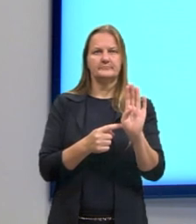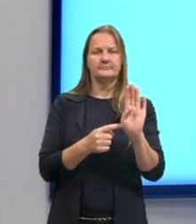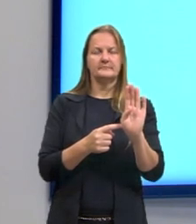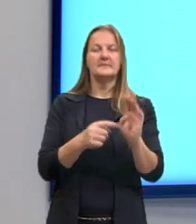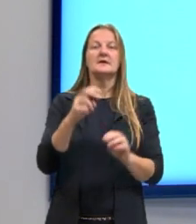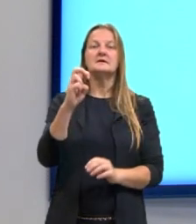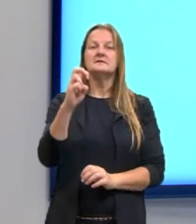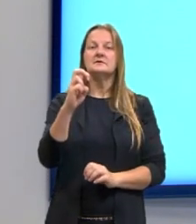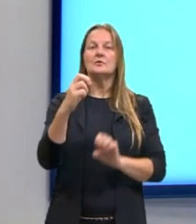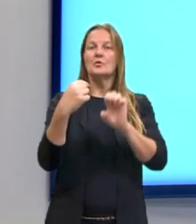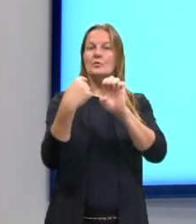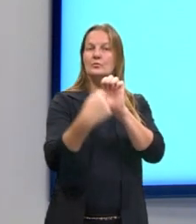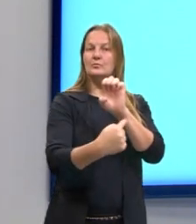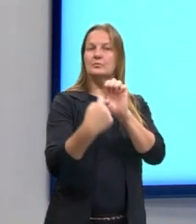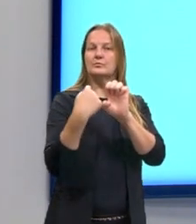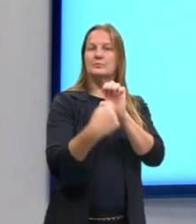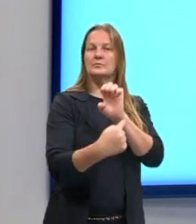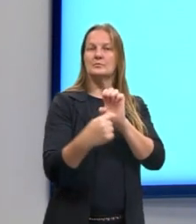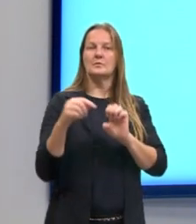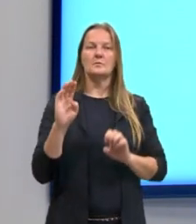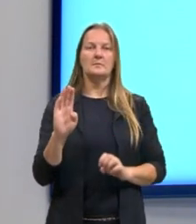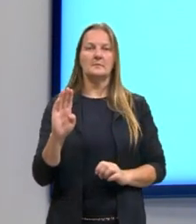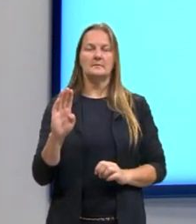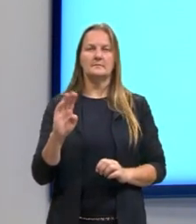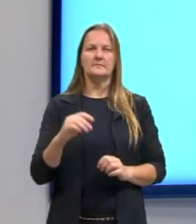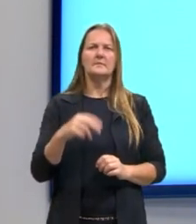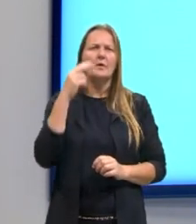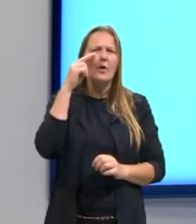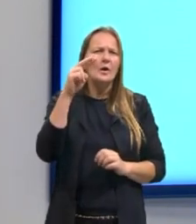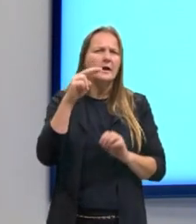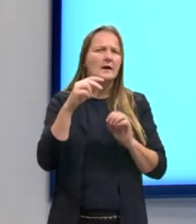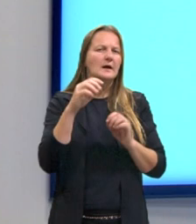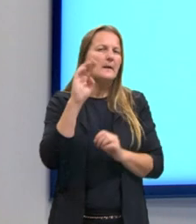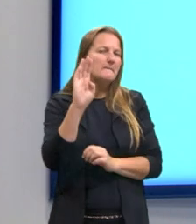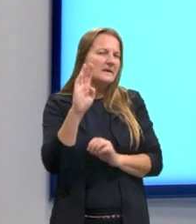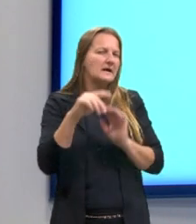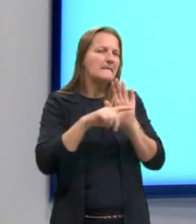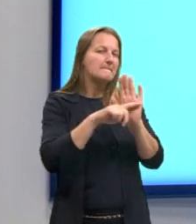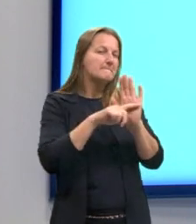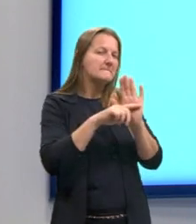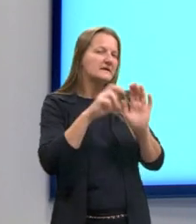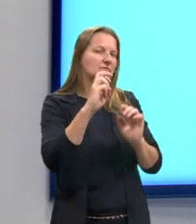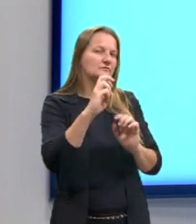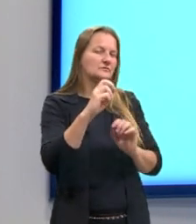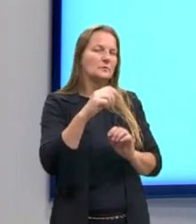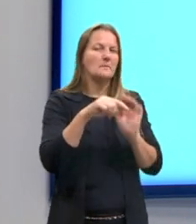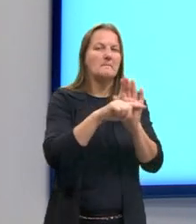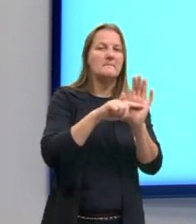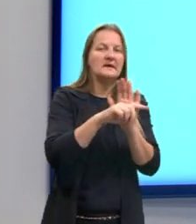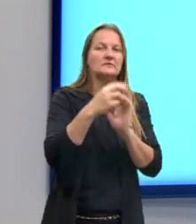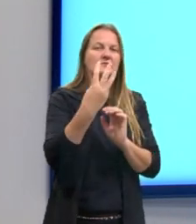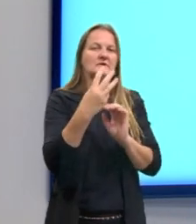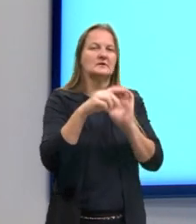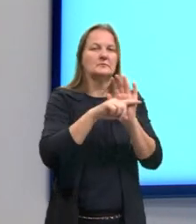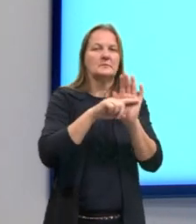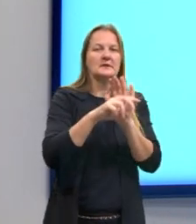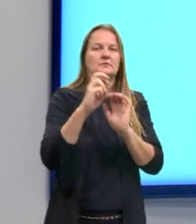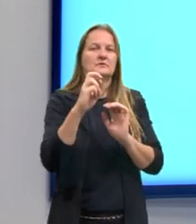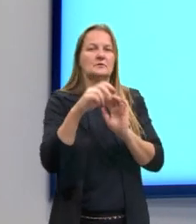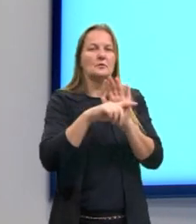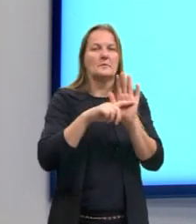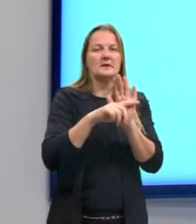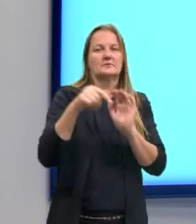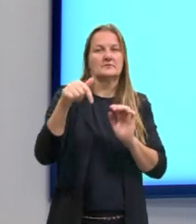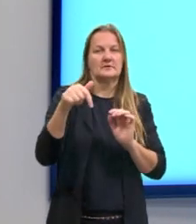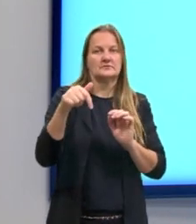B, porque no conjunto B nós temos o menos 5. Ele começa em menos 1, menos 3, menos 5, menos 7.